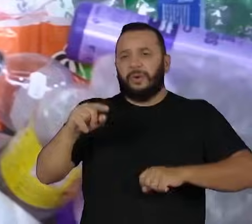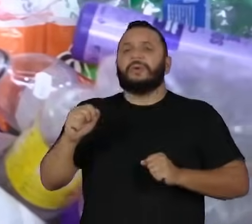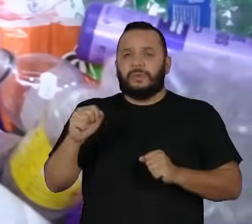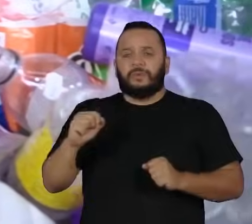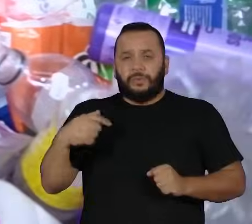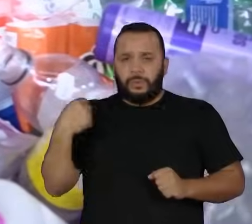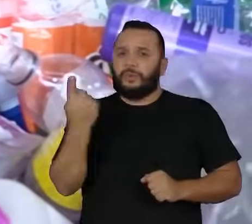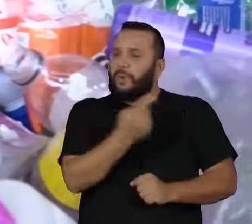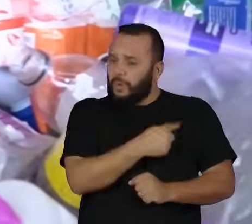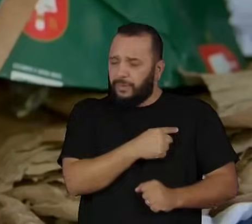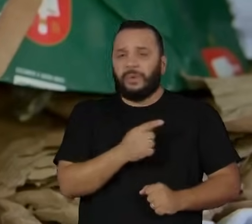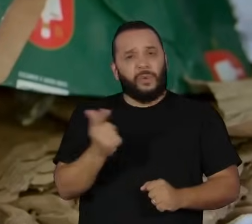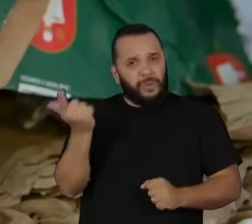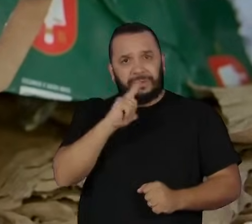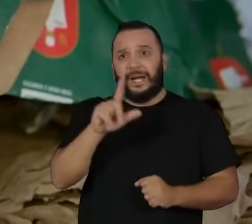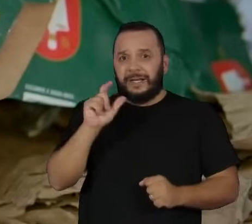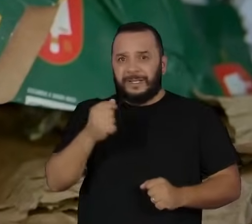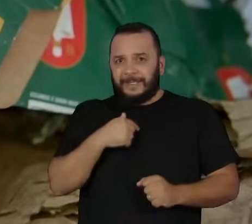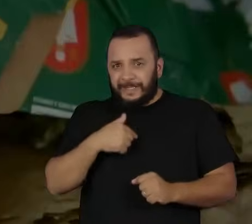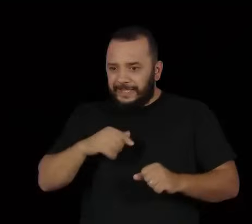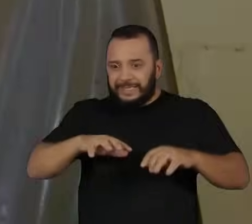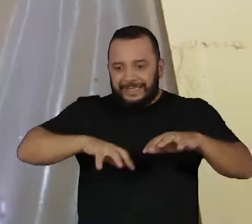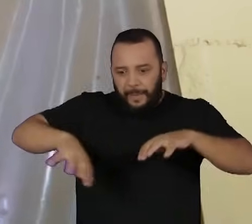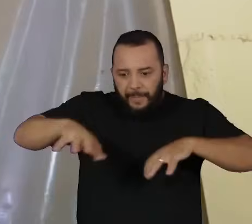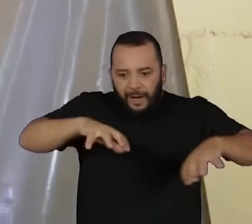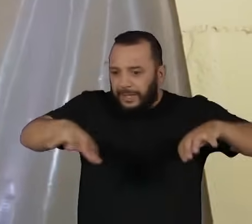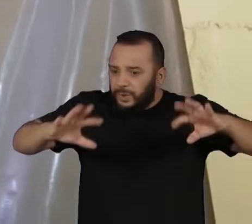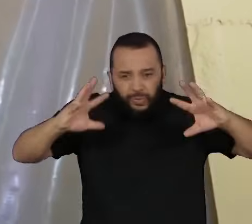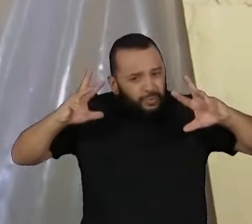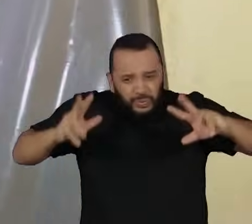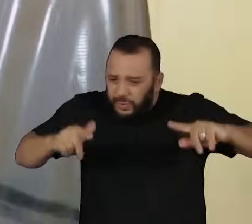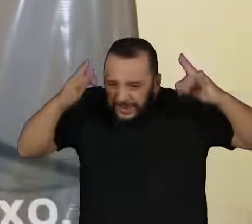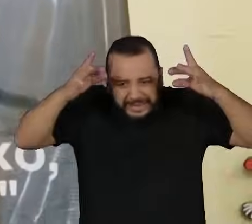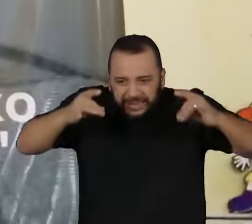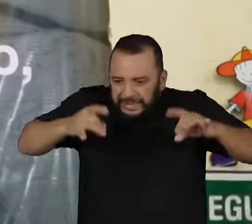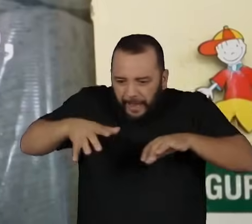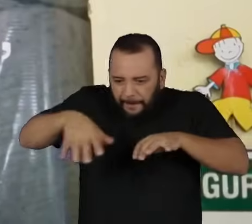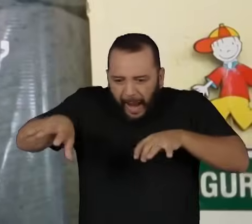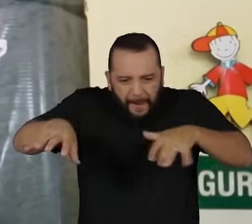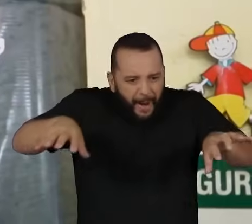forma angariar, nós estamos separando.